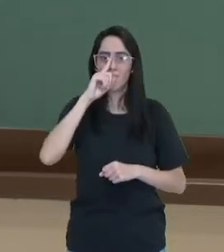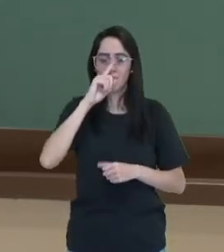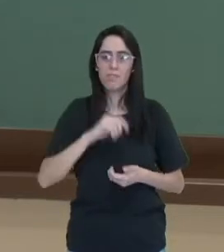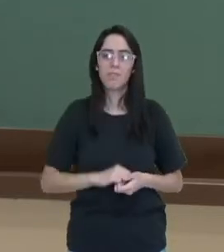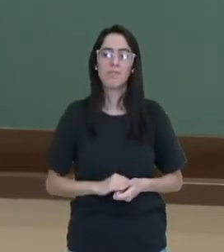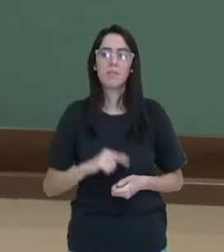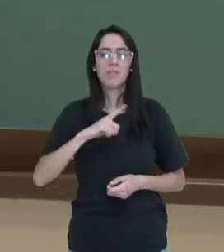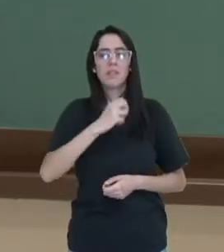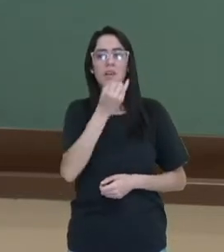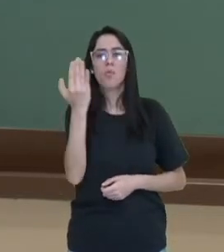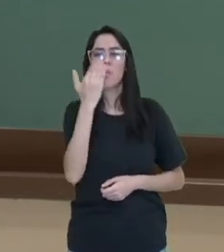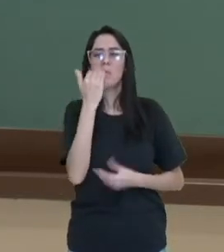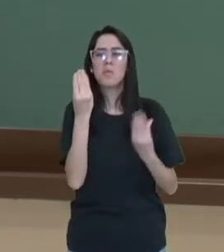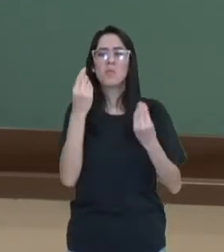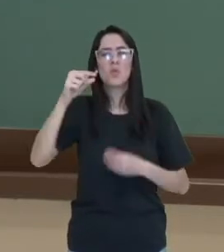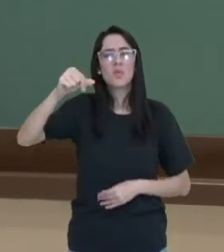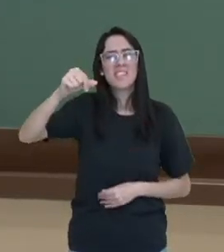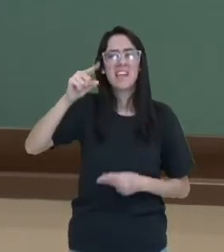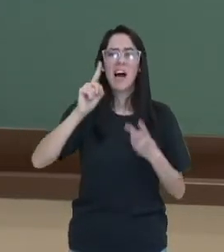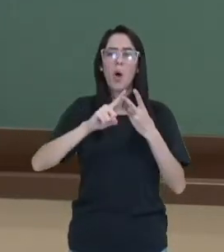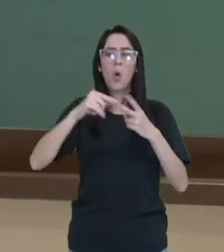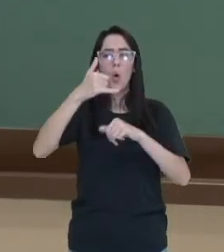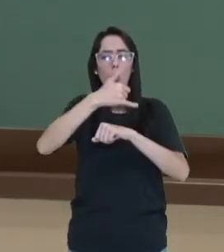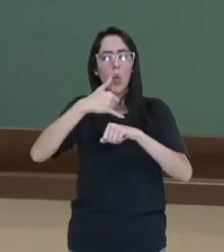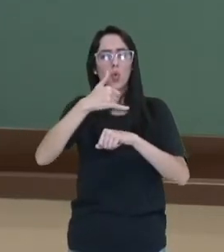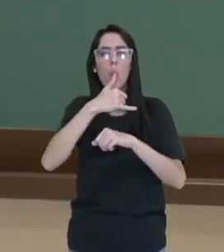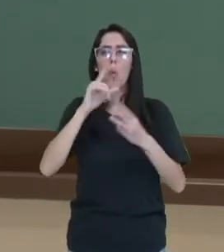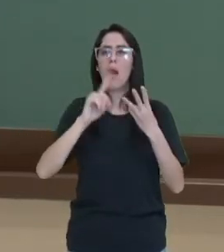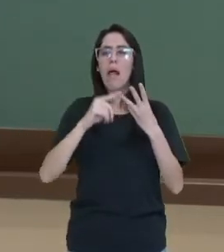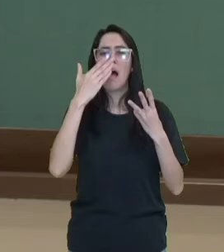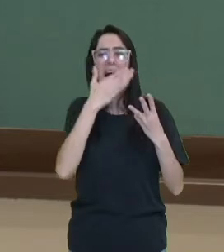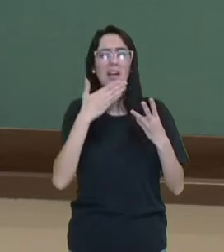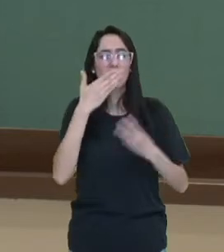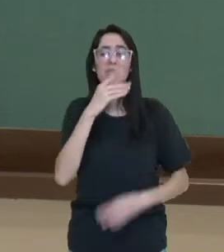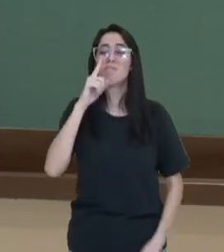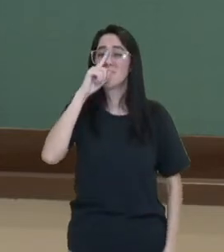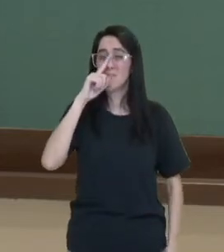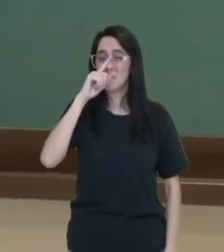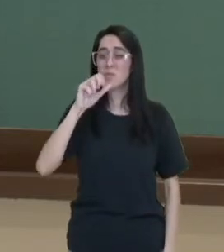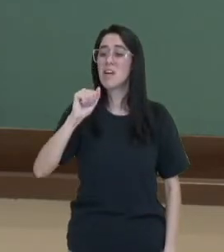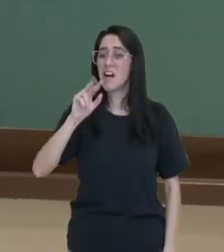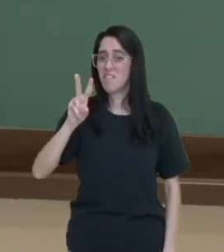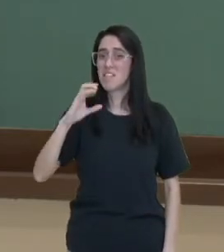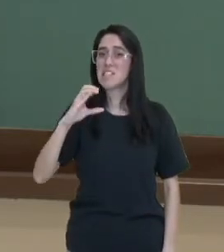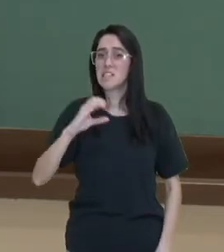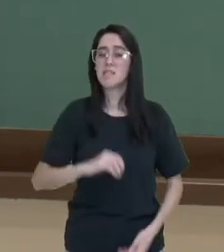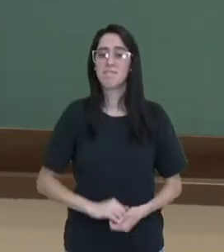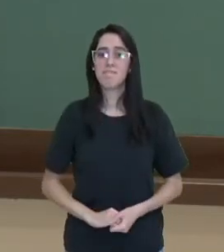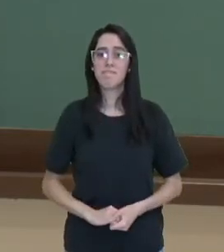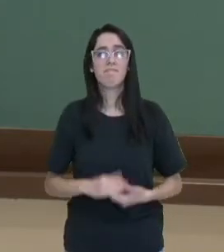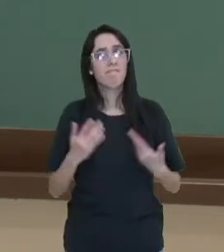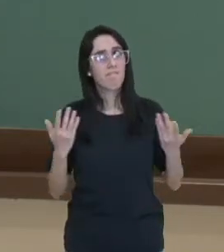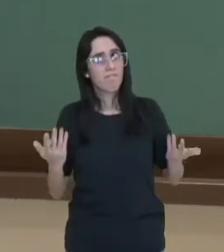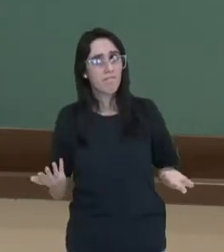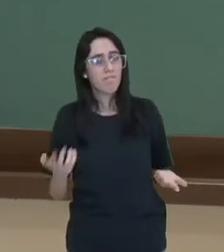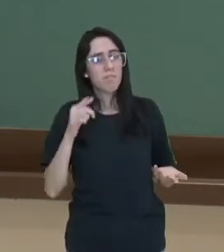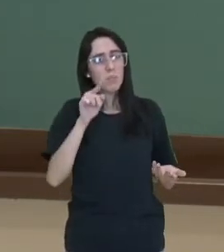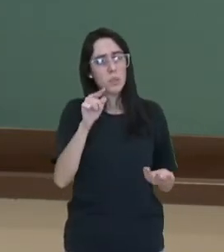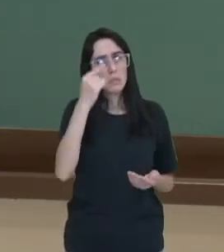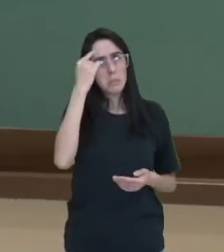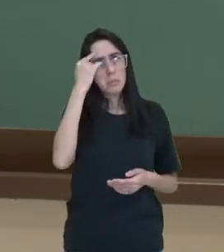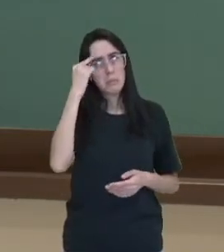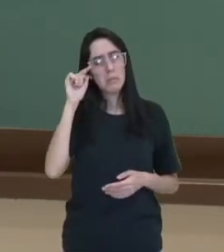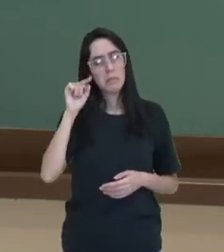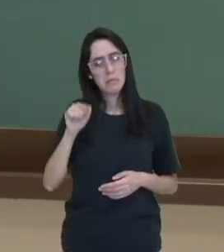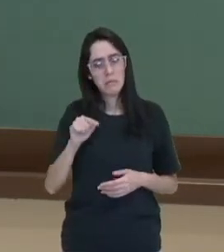em sódio, em gorduras, em açúcares, são os que mais contribuem para o AVC. Pensando nisso, qual